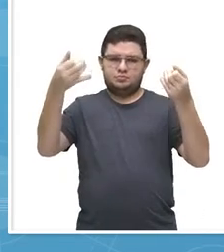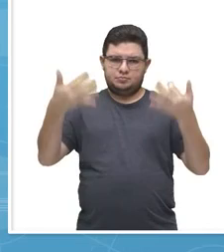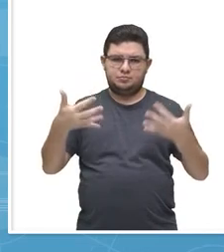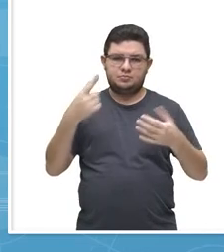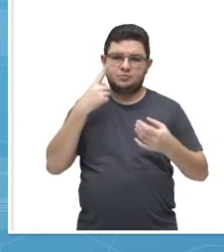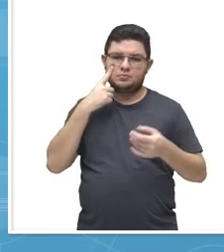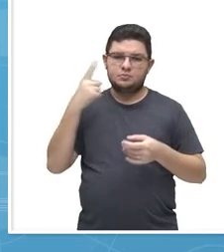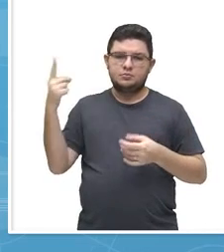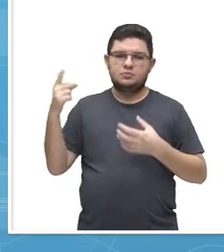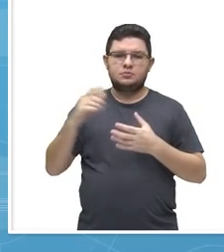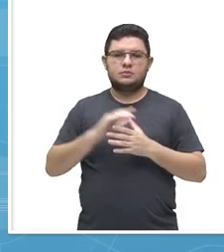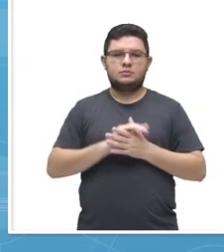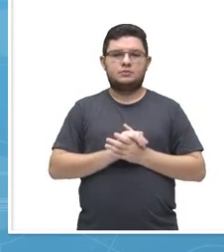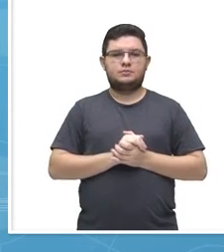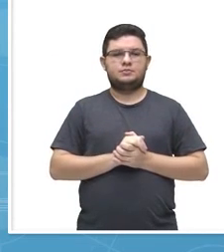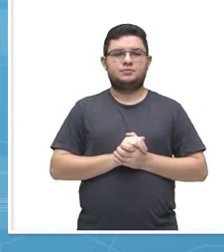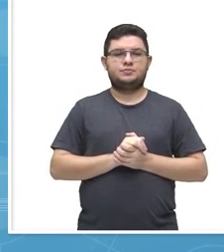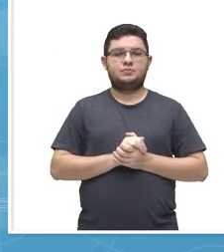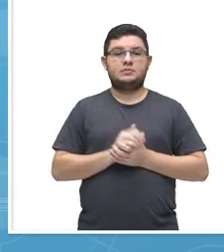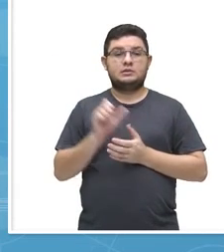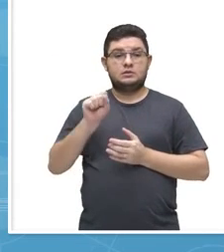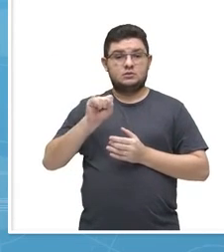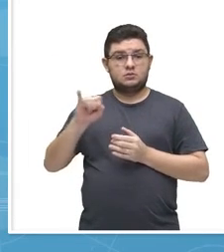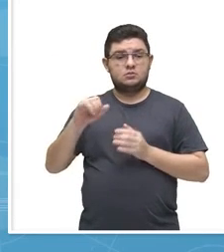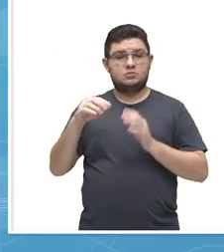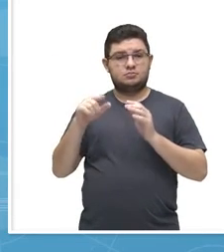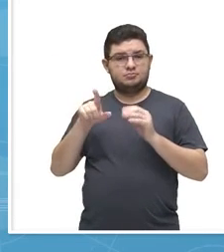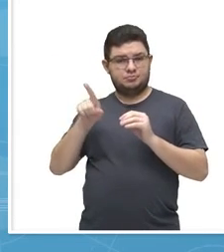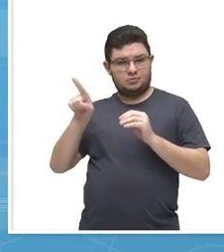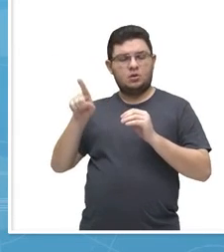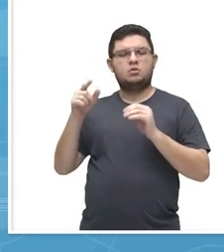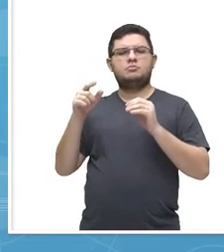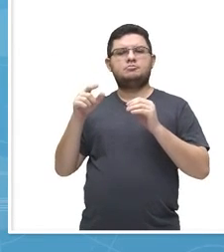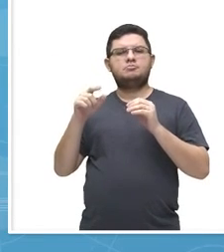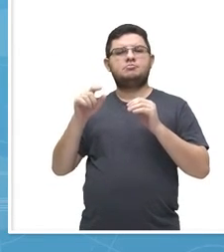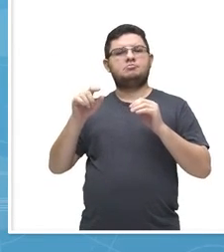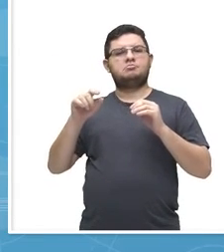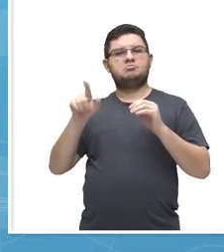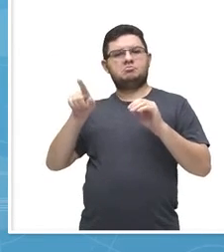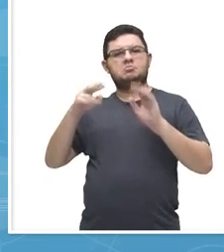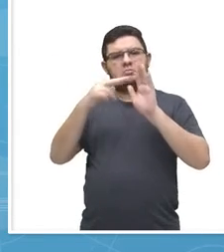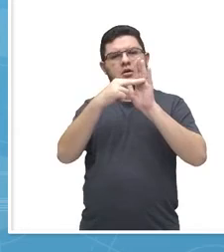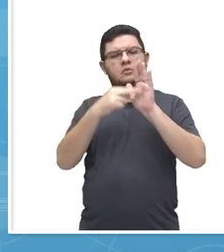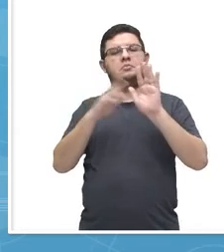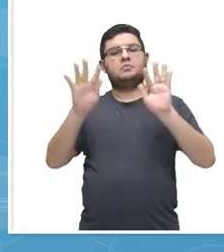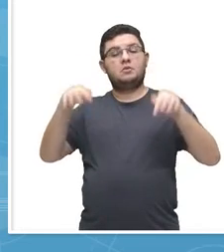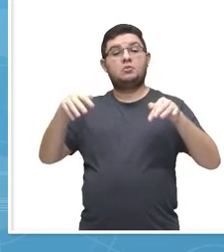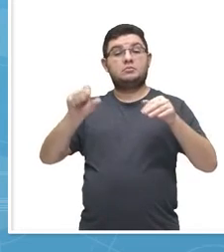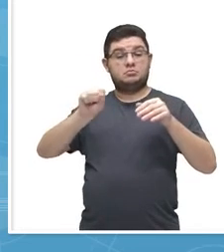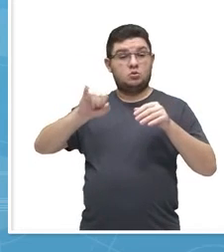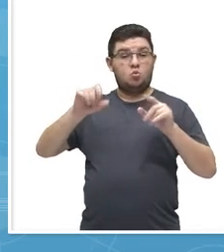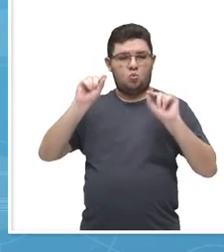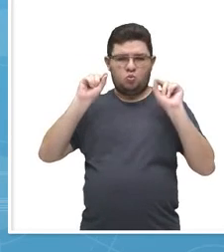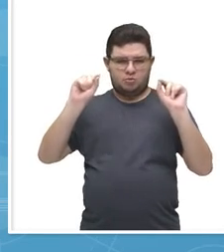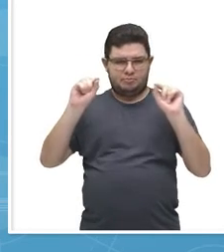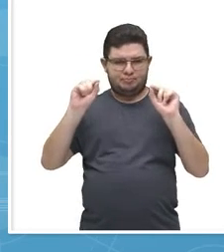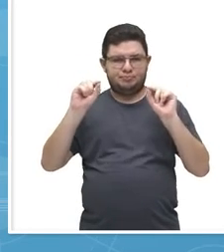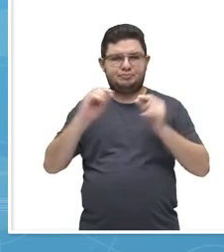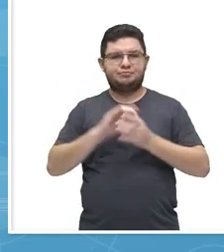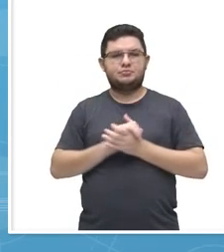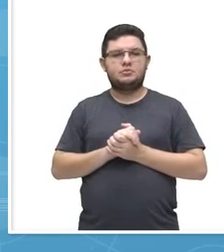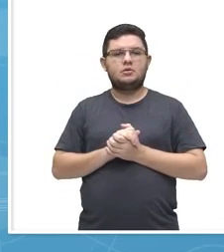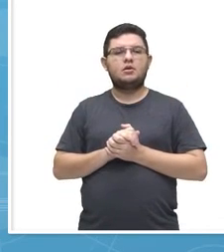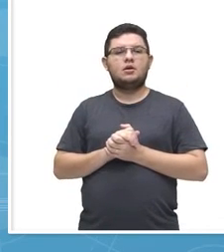ver. A última regra em relação à terceira pessoa do singular é sobre